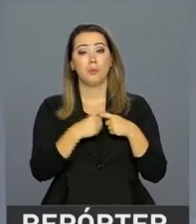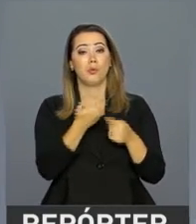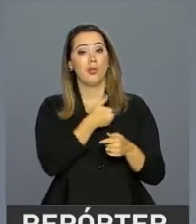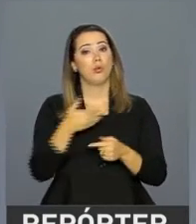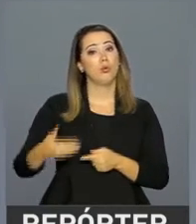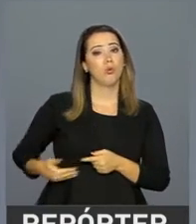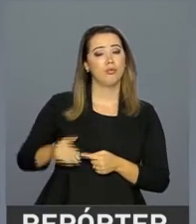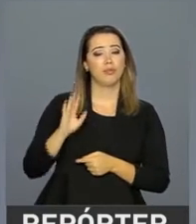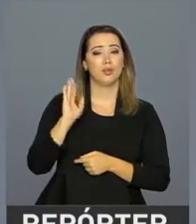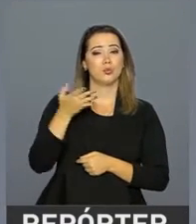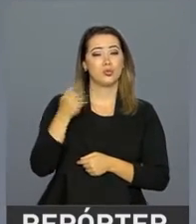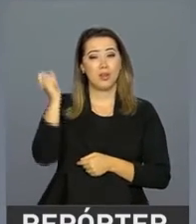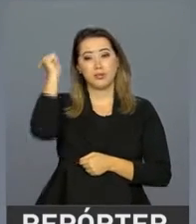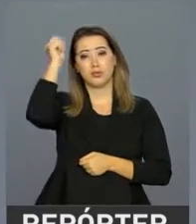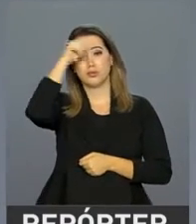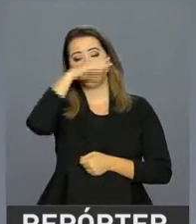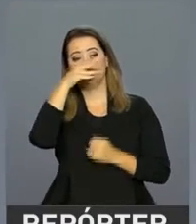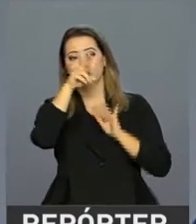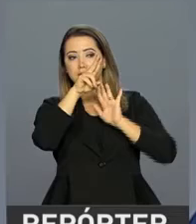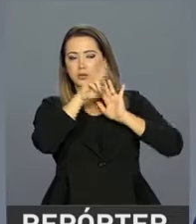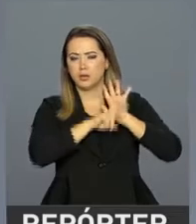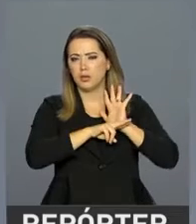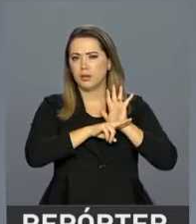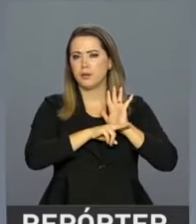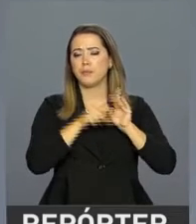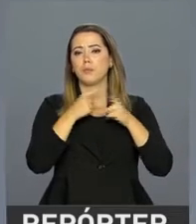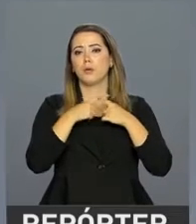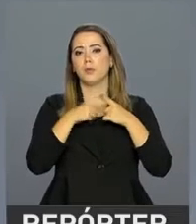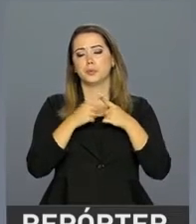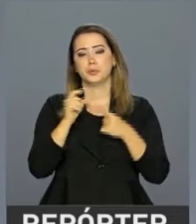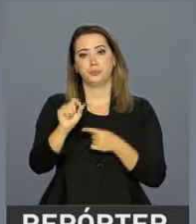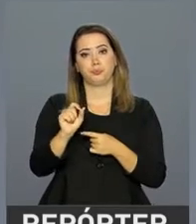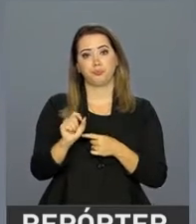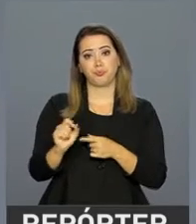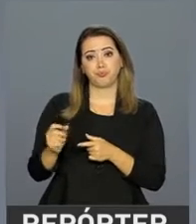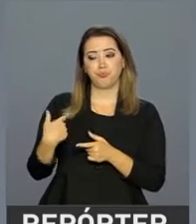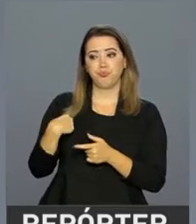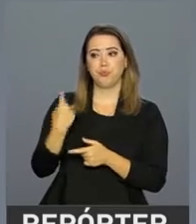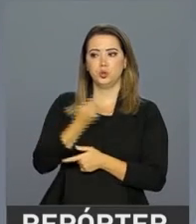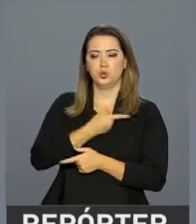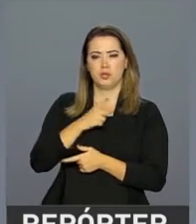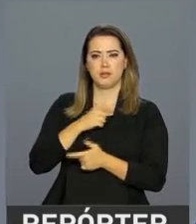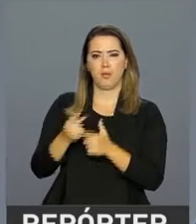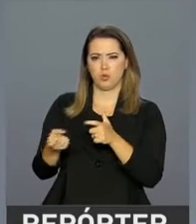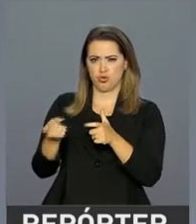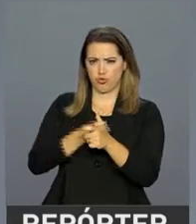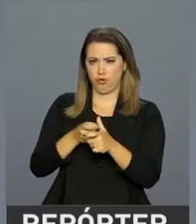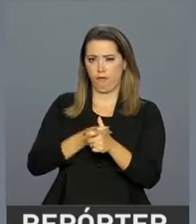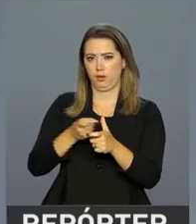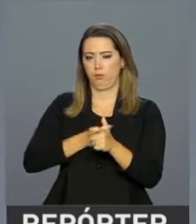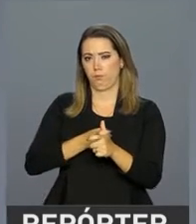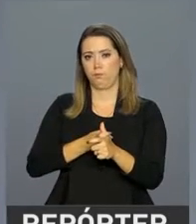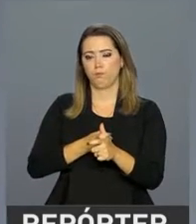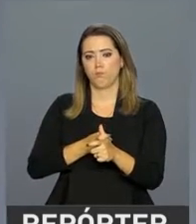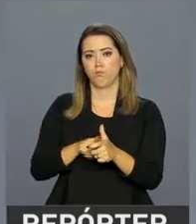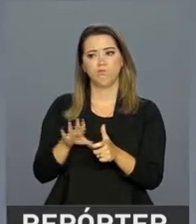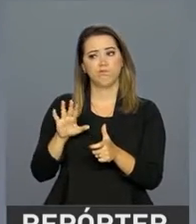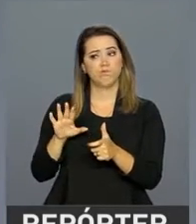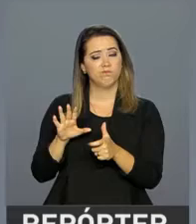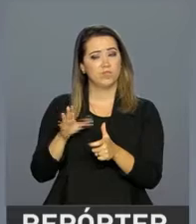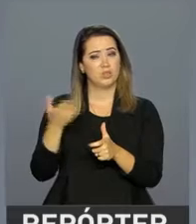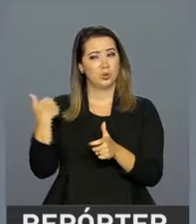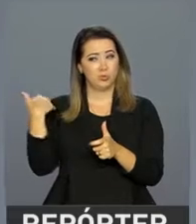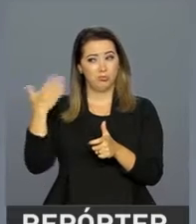está tendo dificuldade com esta regra pelo fato de que os déficits que nós temos títulos nos últimos anos são dez